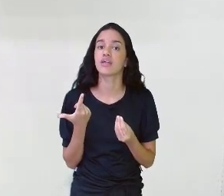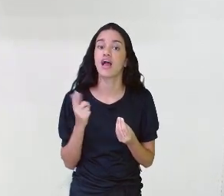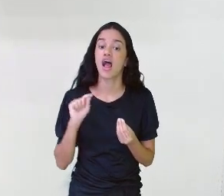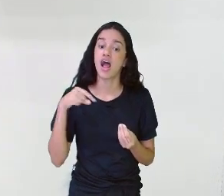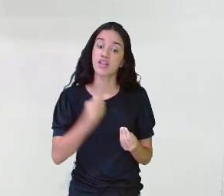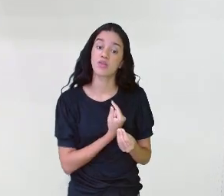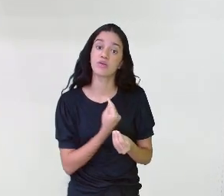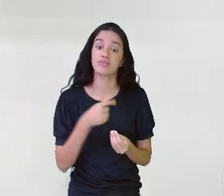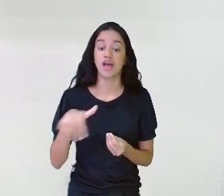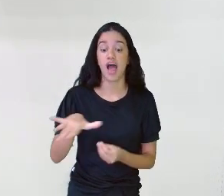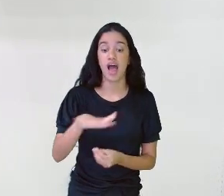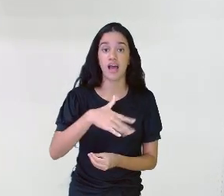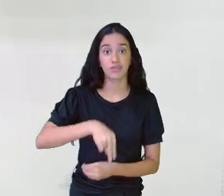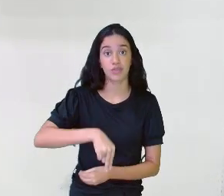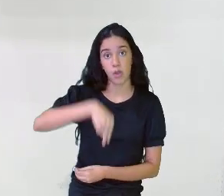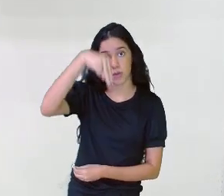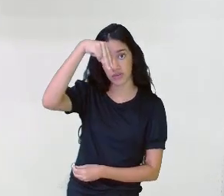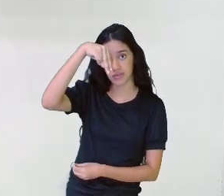a do Nordeste, certo?